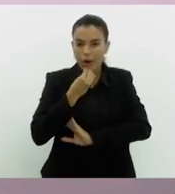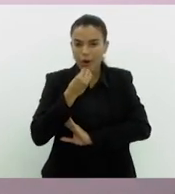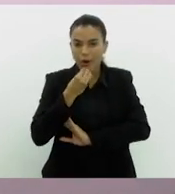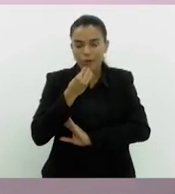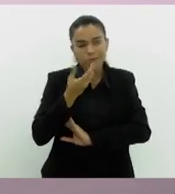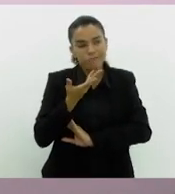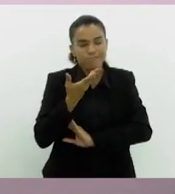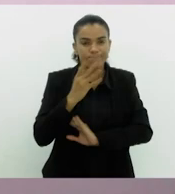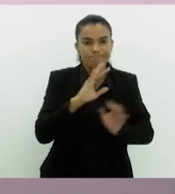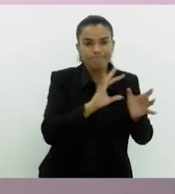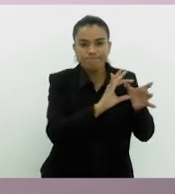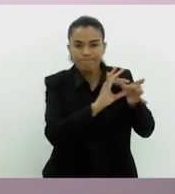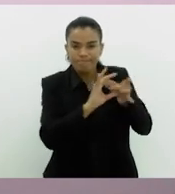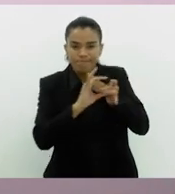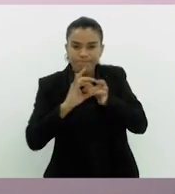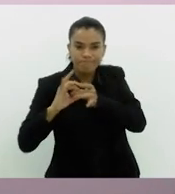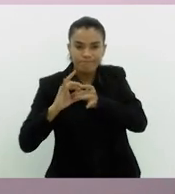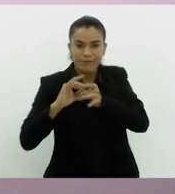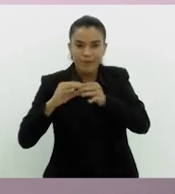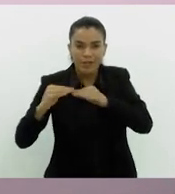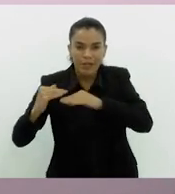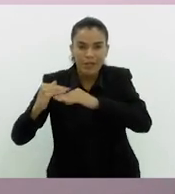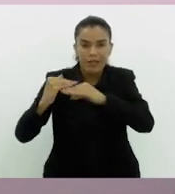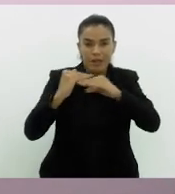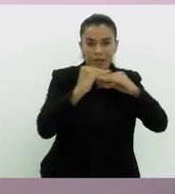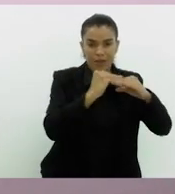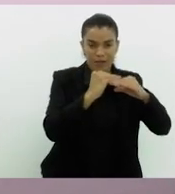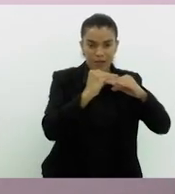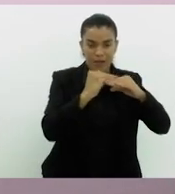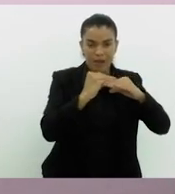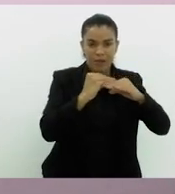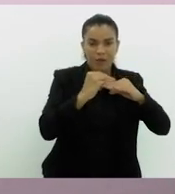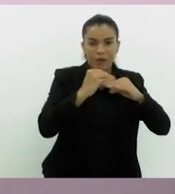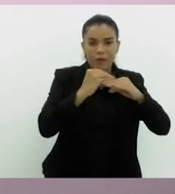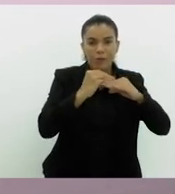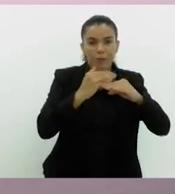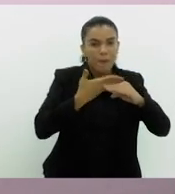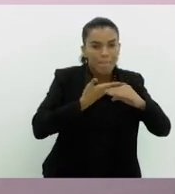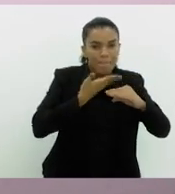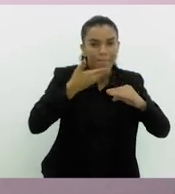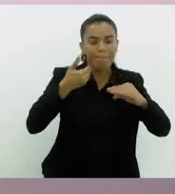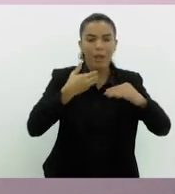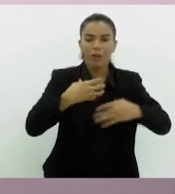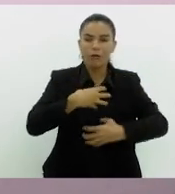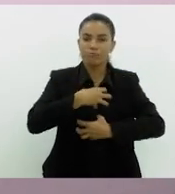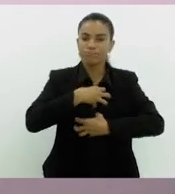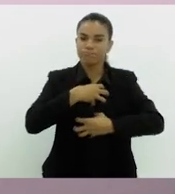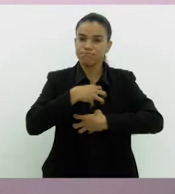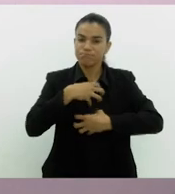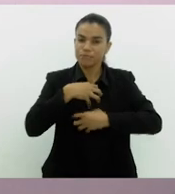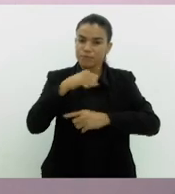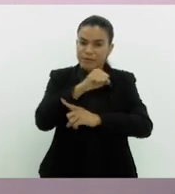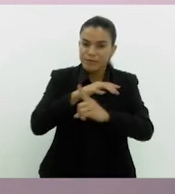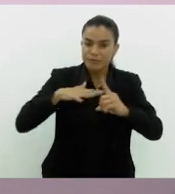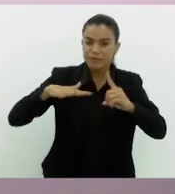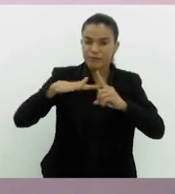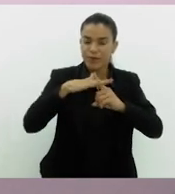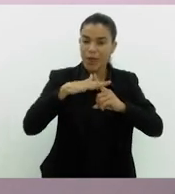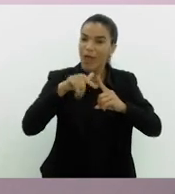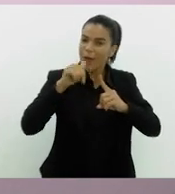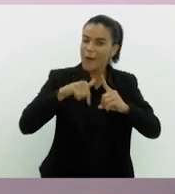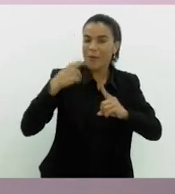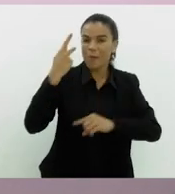de da igualdade, do bem-estar da sociedade. Então, para mim, essa é uma política